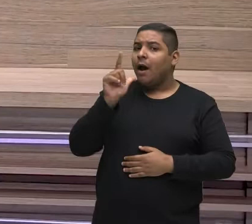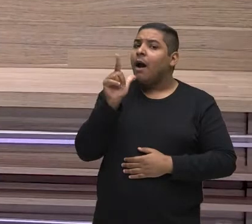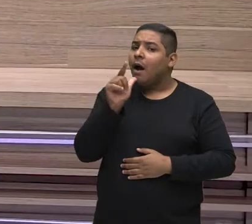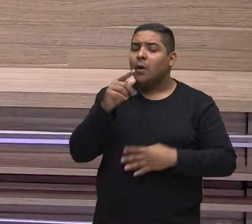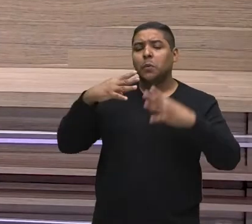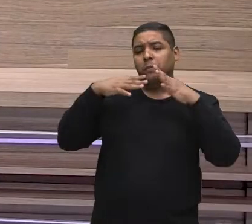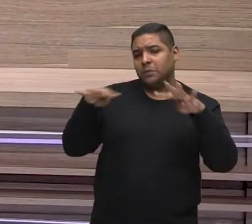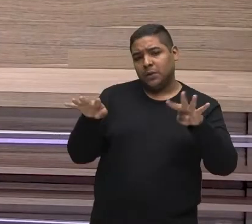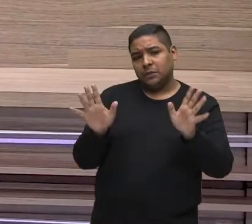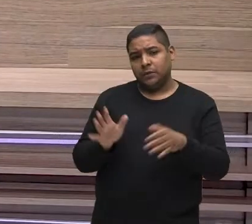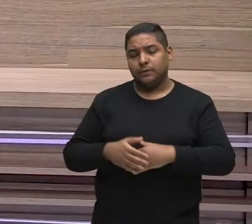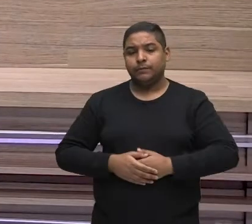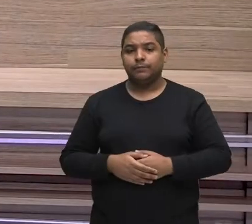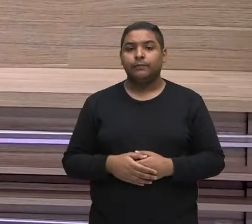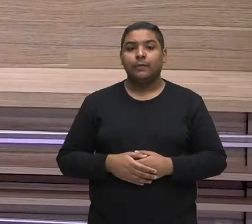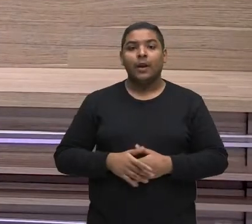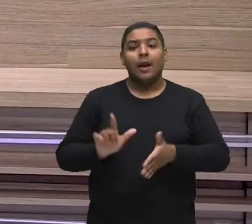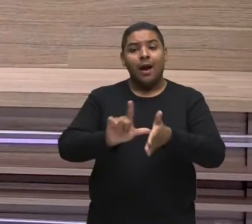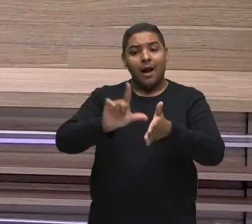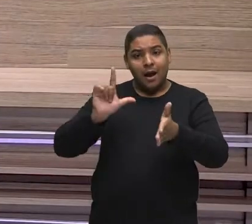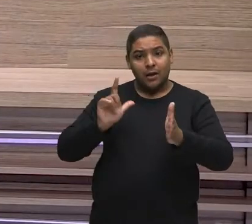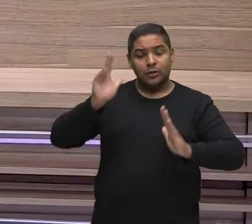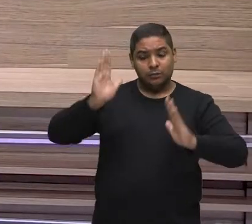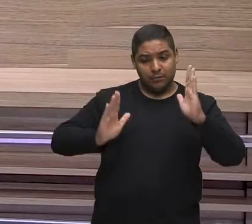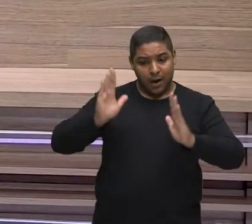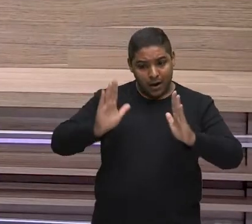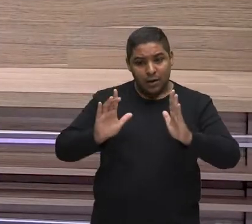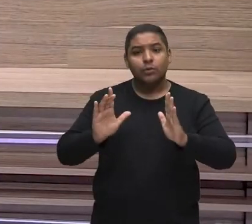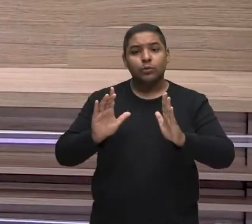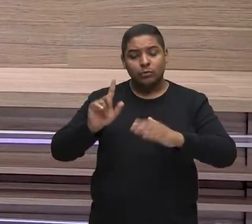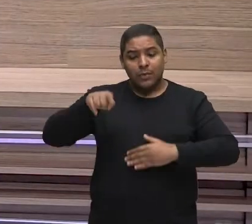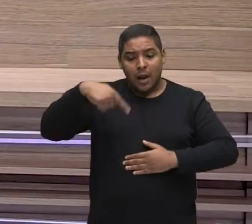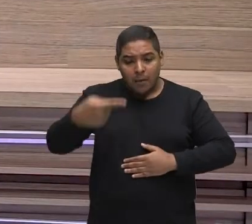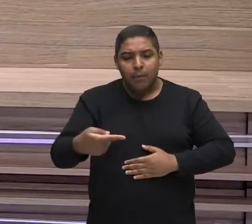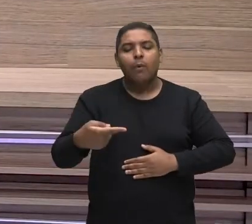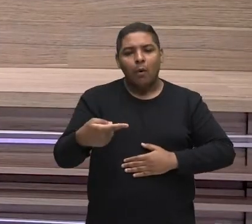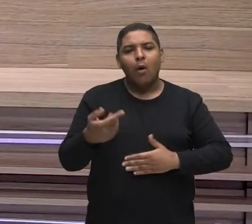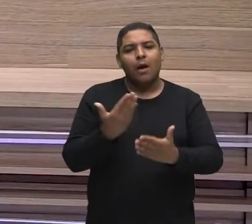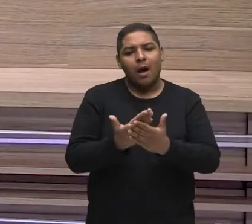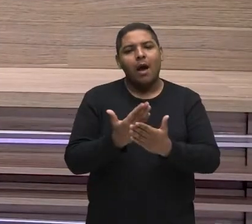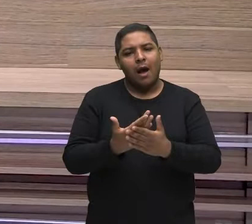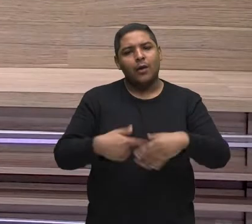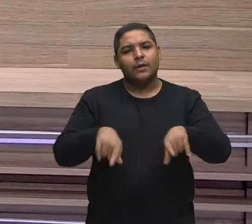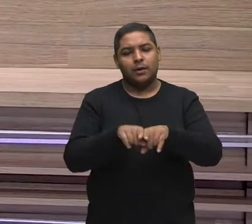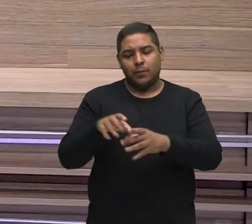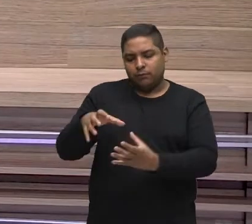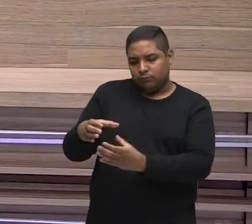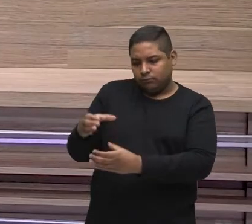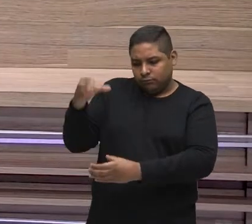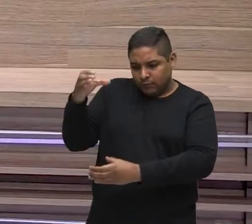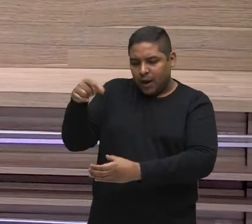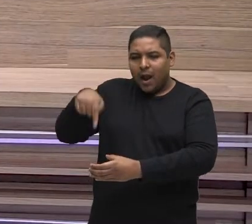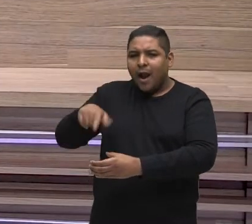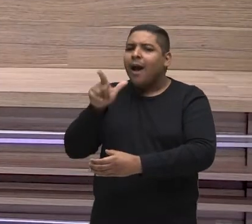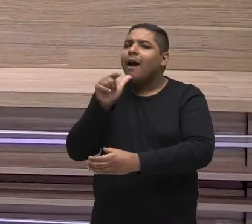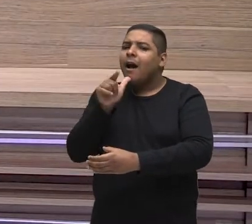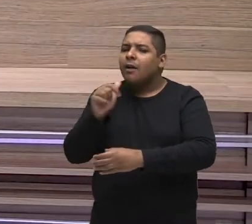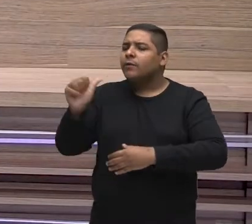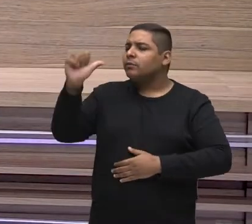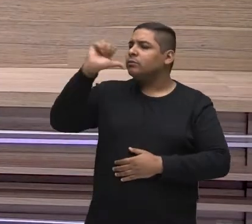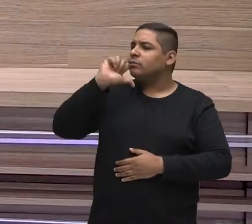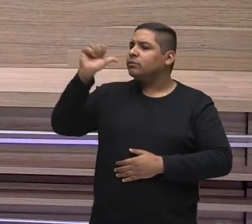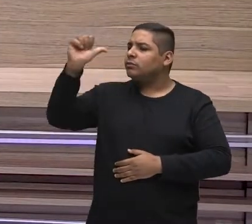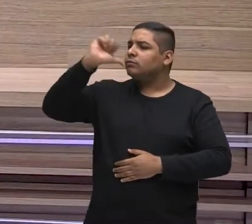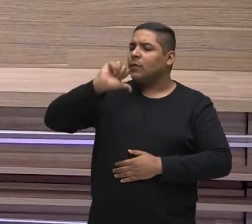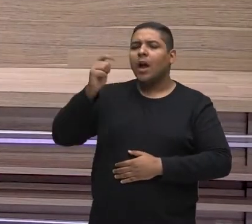antes, durante e após a aula. Tenha sempre perto de você uma garrafinha com água em temperatura ambiente. Beba pequenos goles